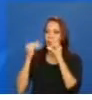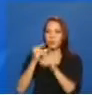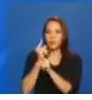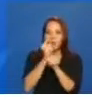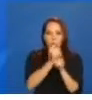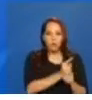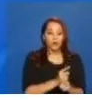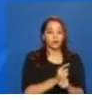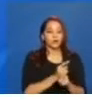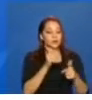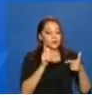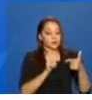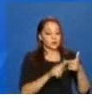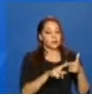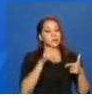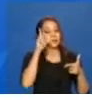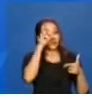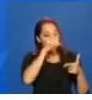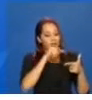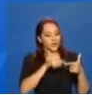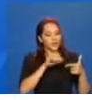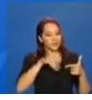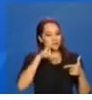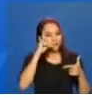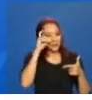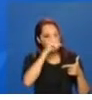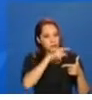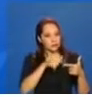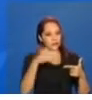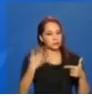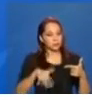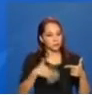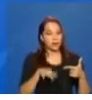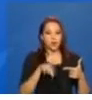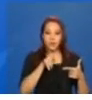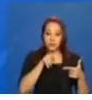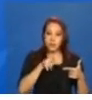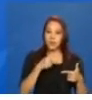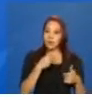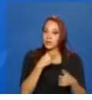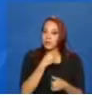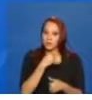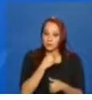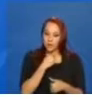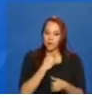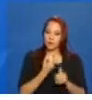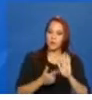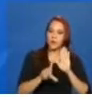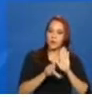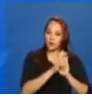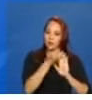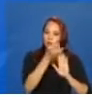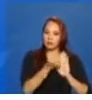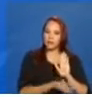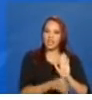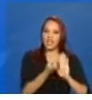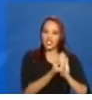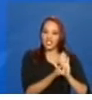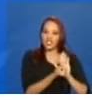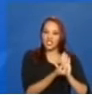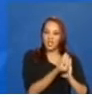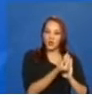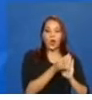outra dificuldade, um requisito que é muito complexo: você não deve, pela imposição legal, repassar